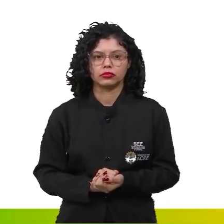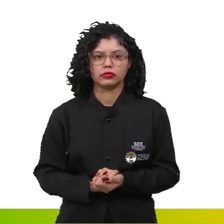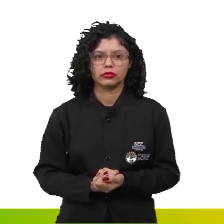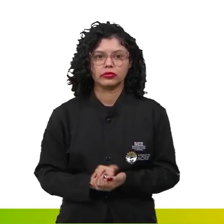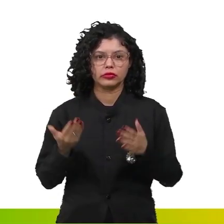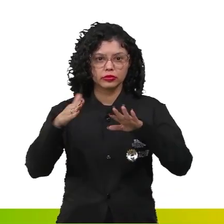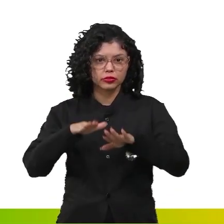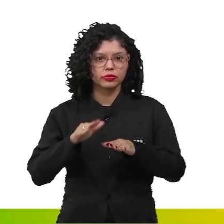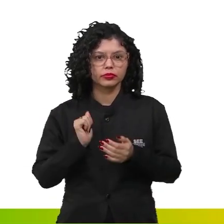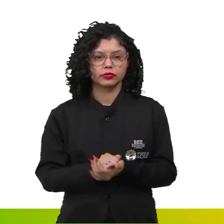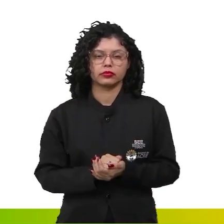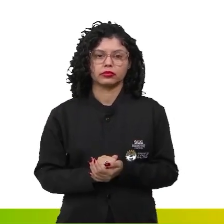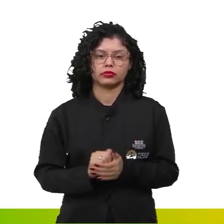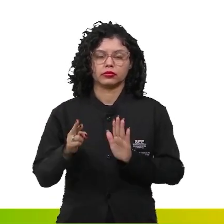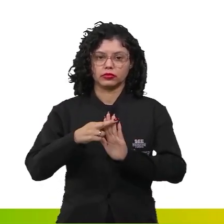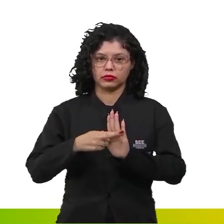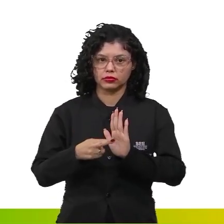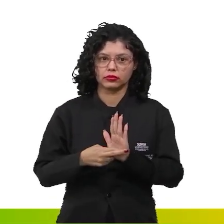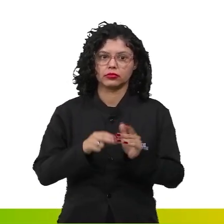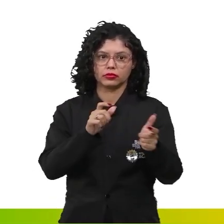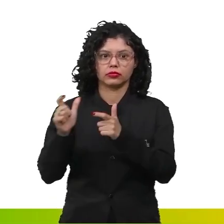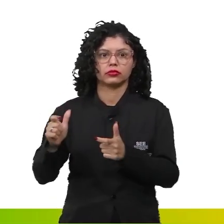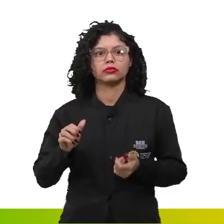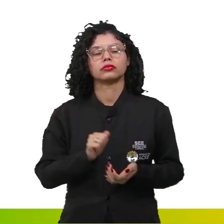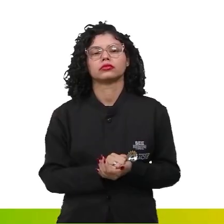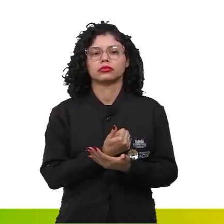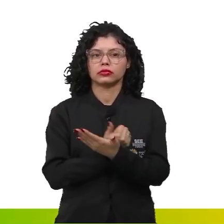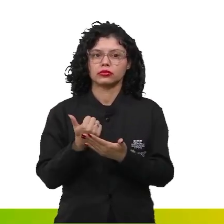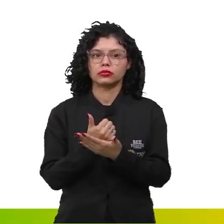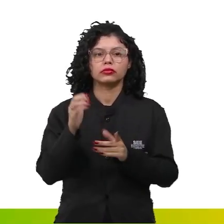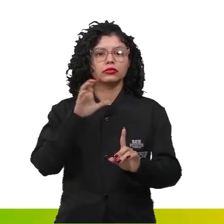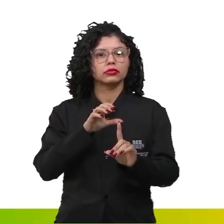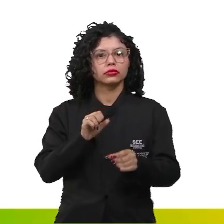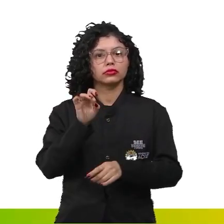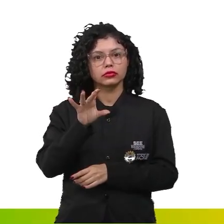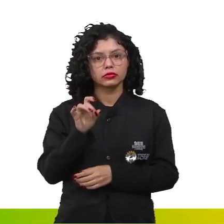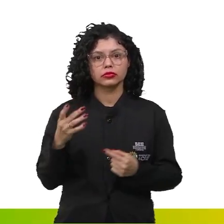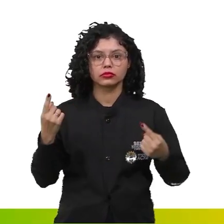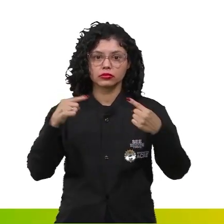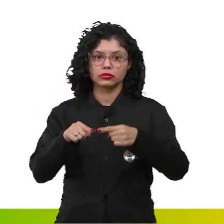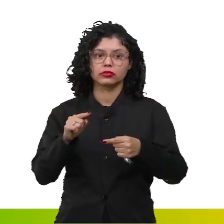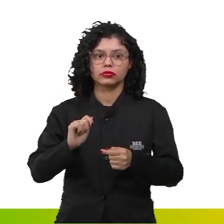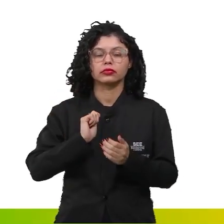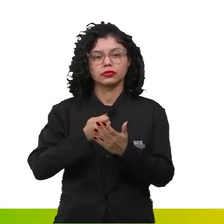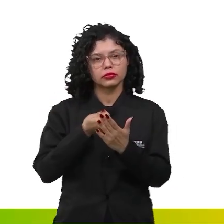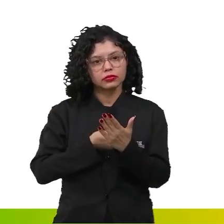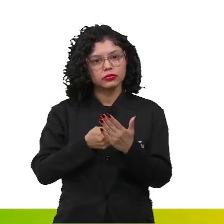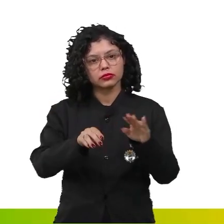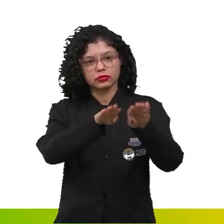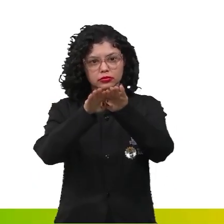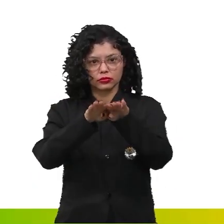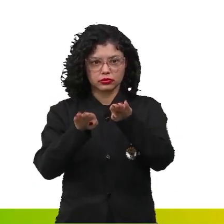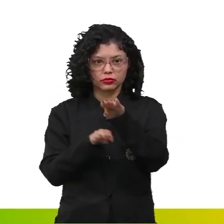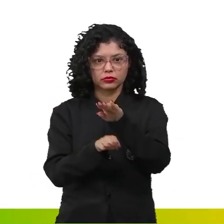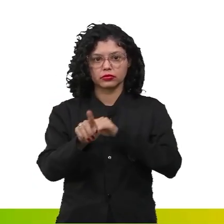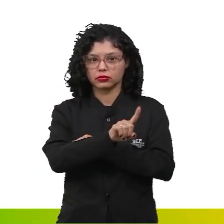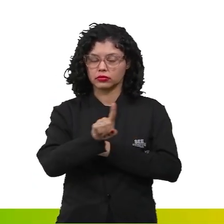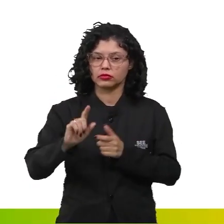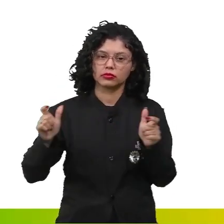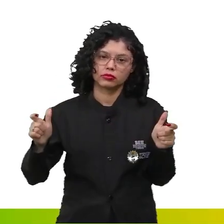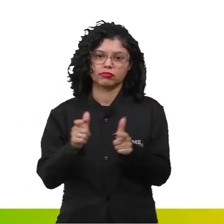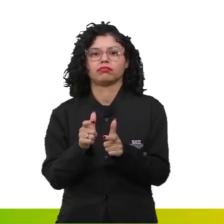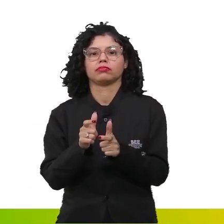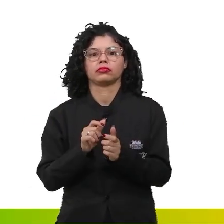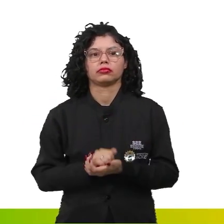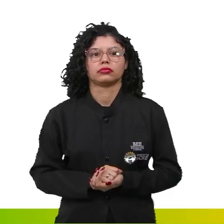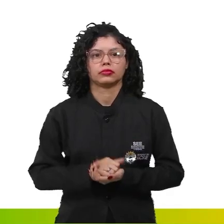A inclusão demanda revisão de regras, espaços e atitudes. Incentivar somente a competitividade pode reforçar desigualdades, não